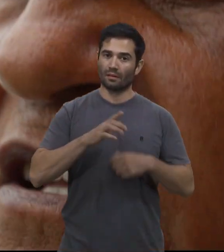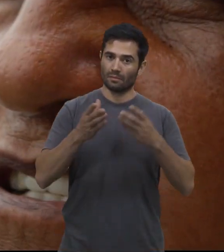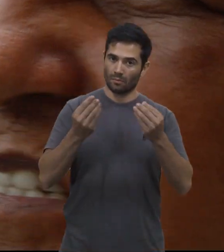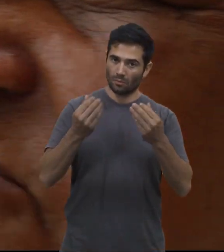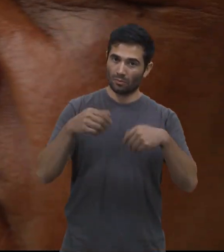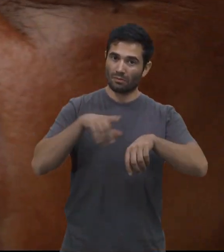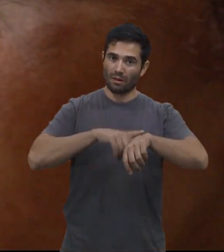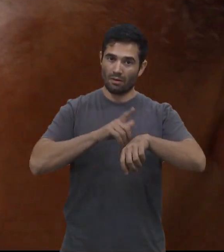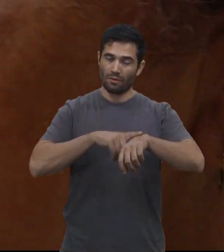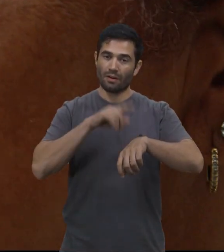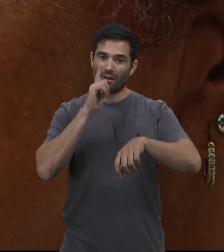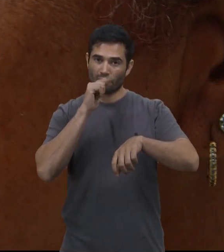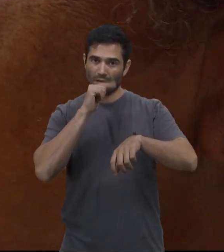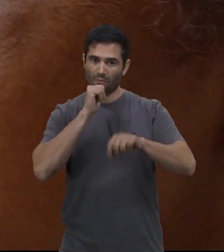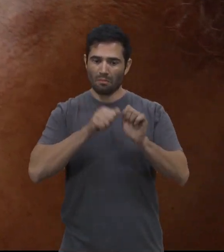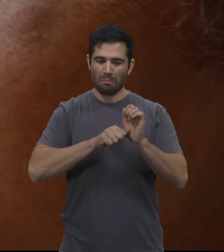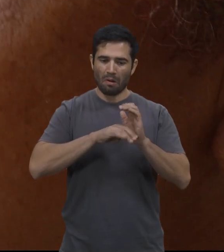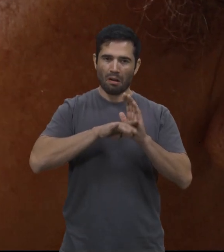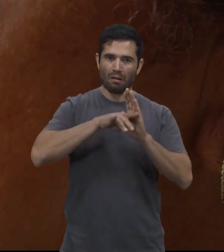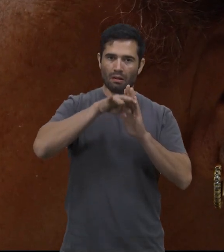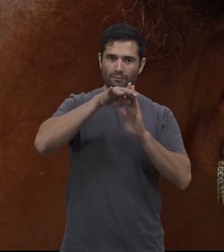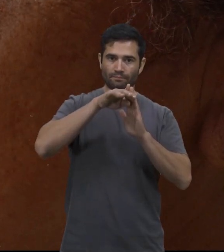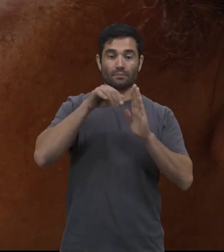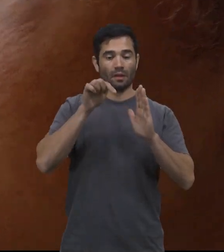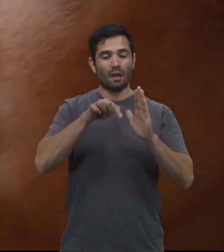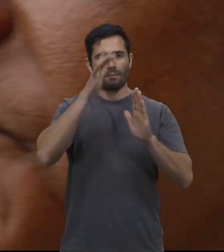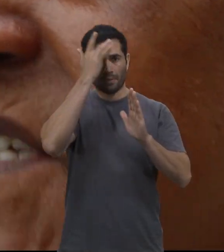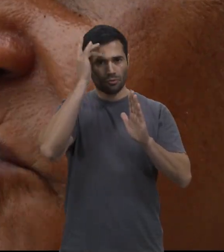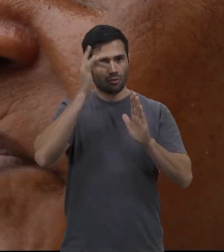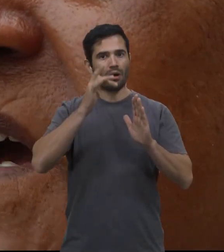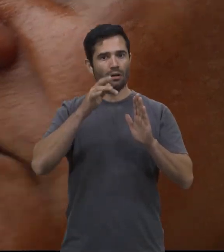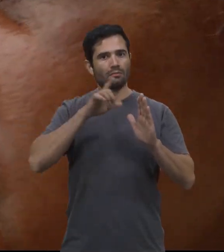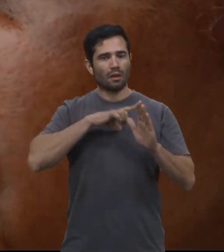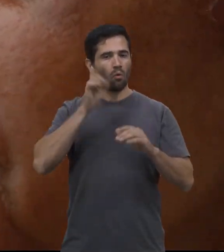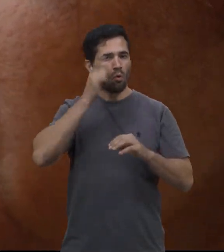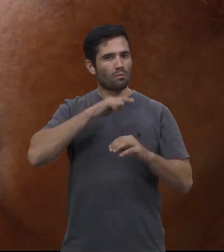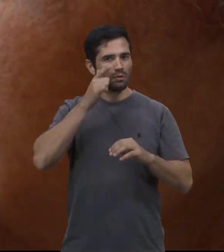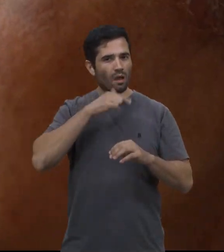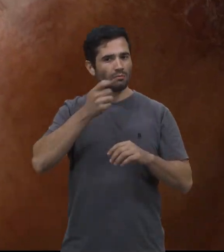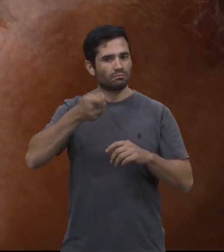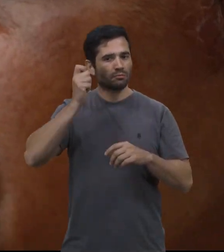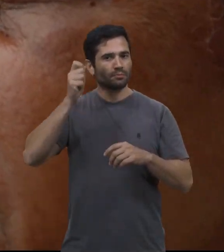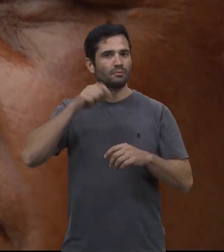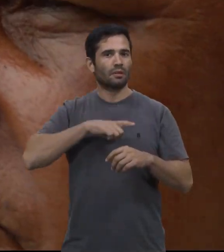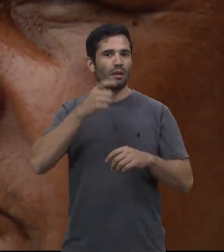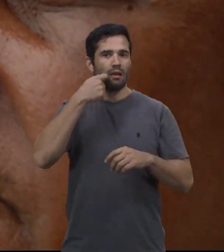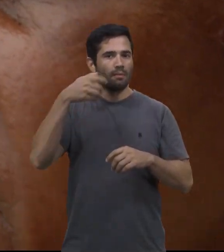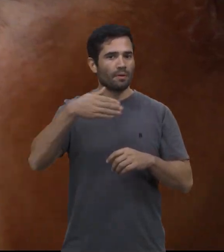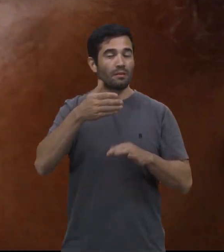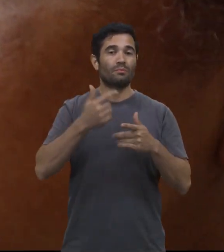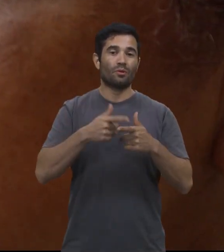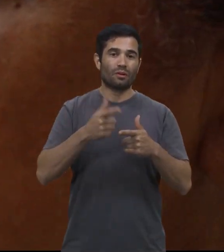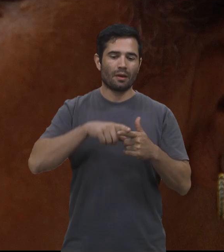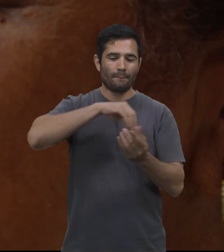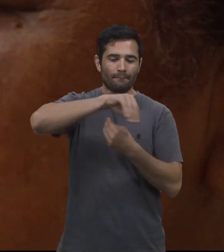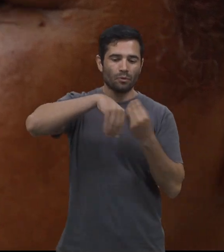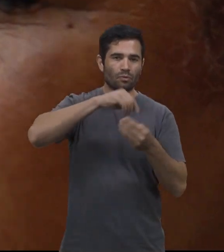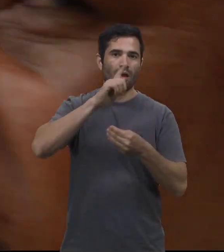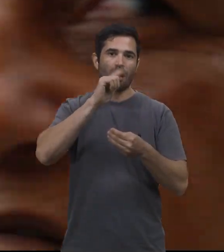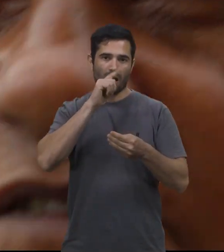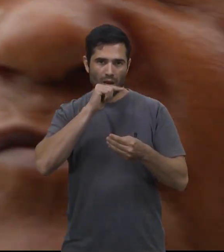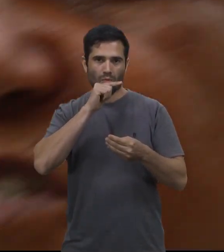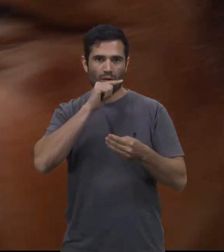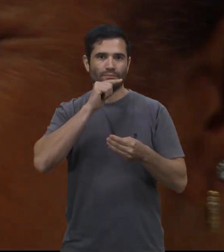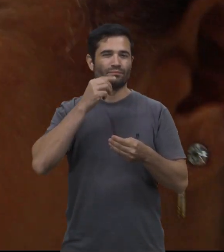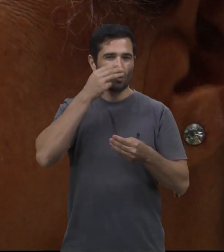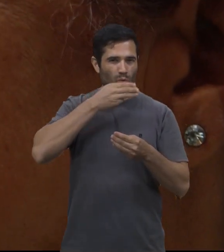dá bastante. Quando a água tá assim, o pessoal pega muito peixe, por causa que fica misturada a água salgada com a